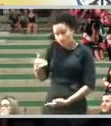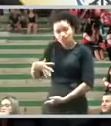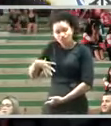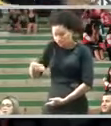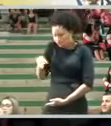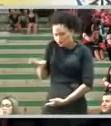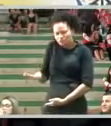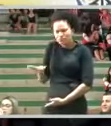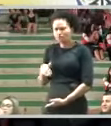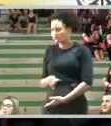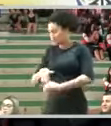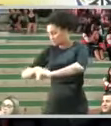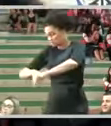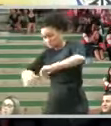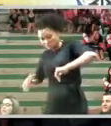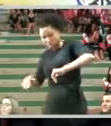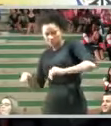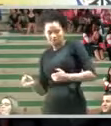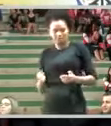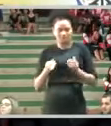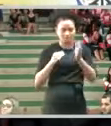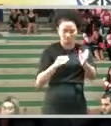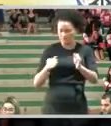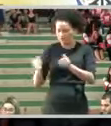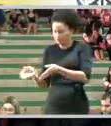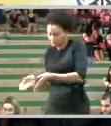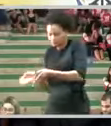pegaram a arca e os presentes e colocaram no carro.